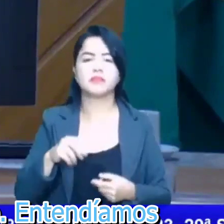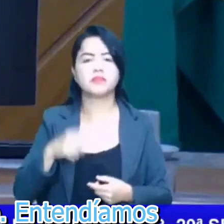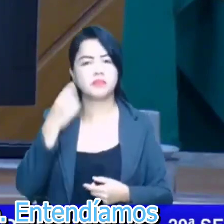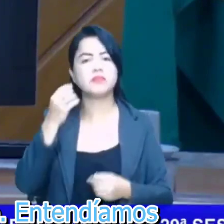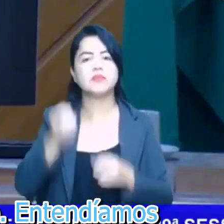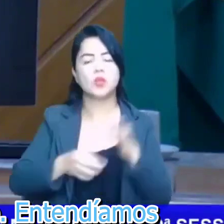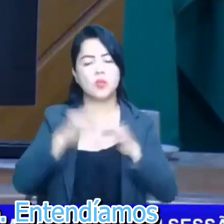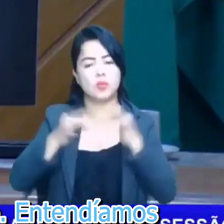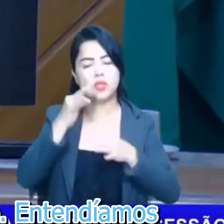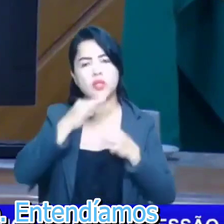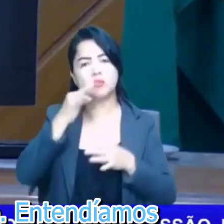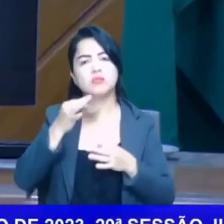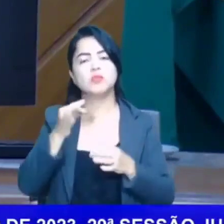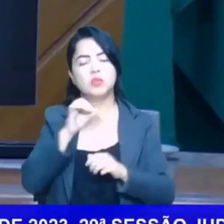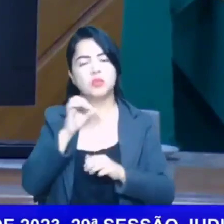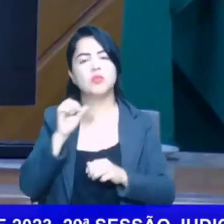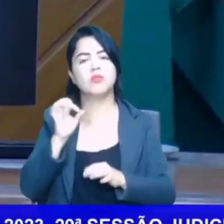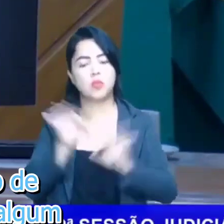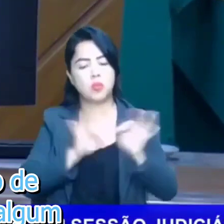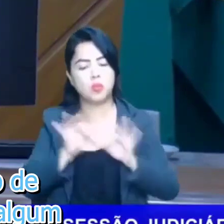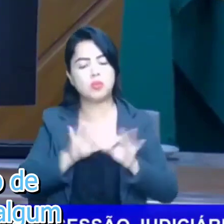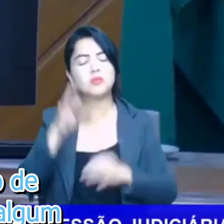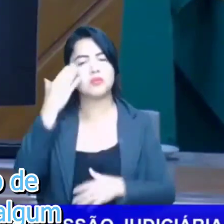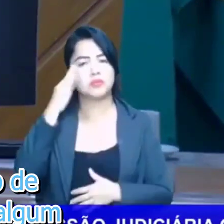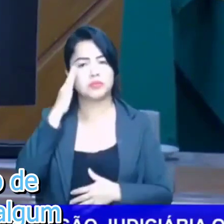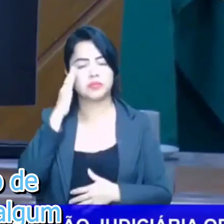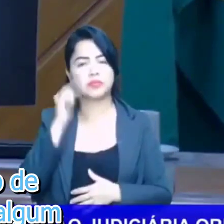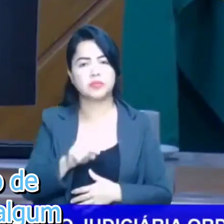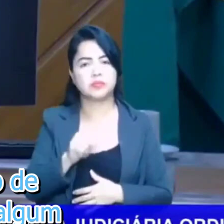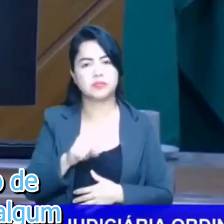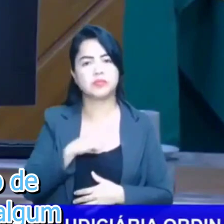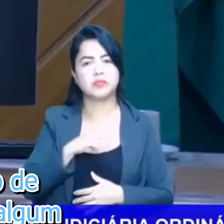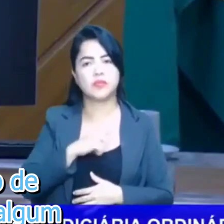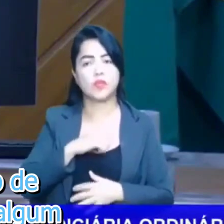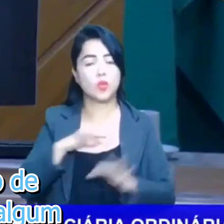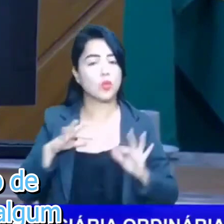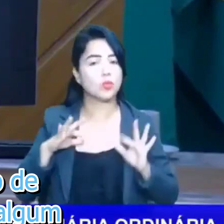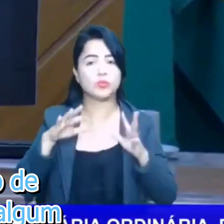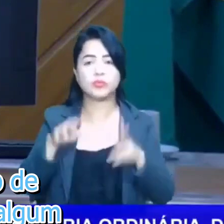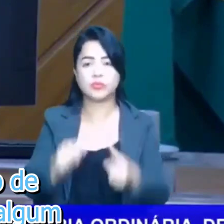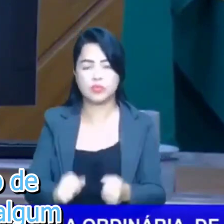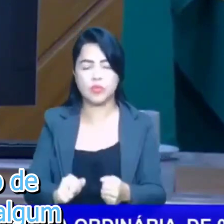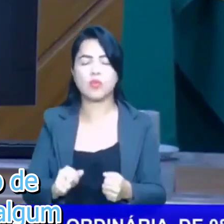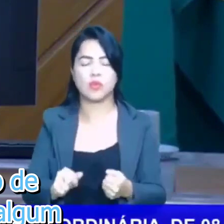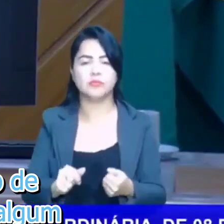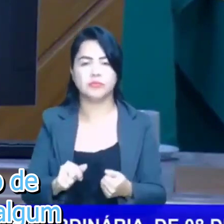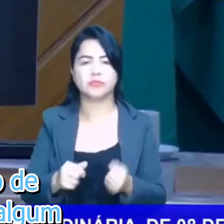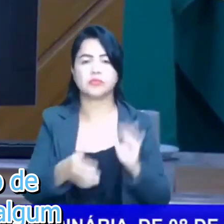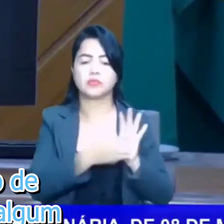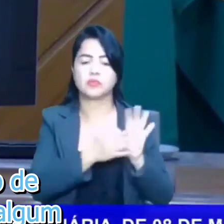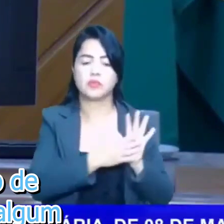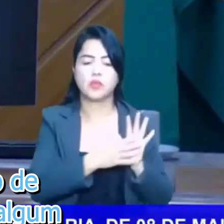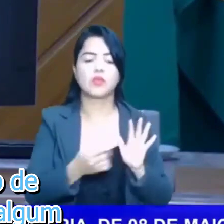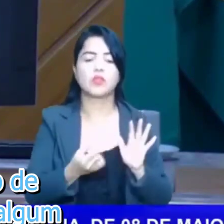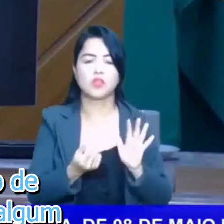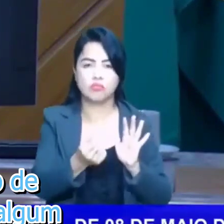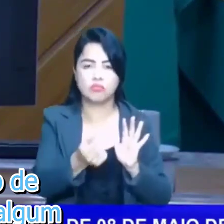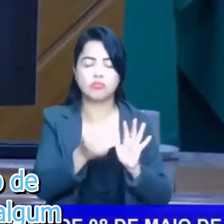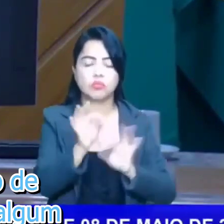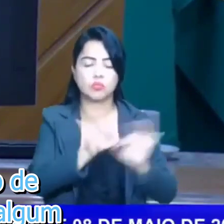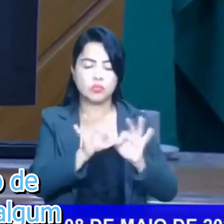entendimento. Entendíamos que isso era aplicável a toda e qualquer prestação de contas, seja